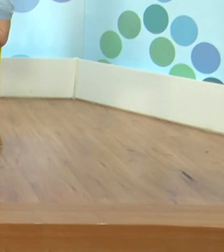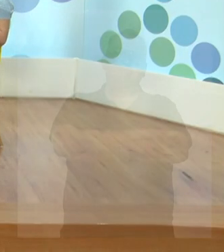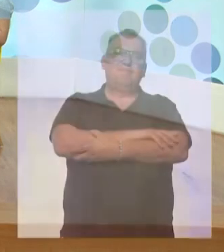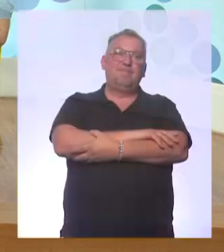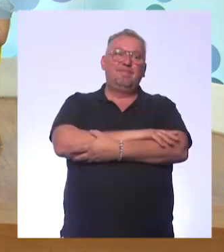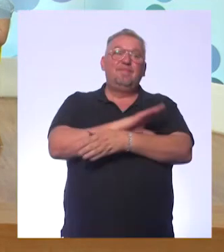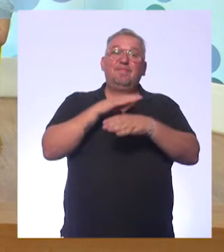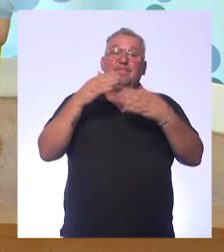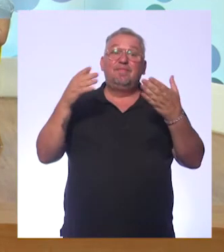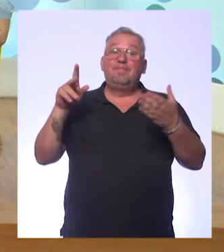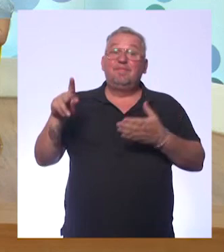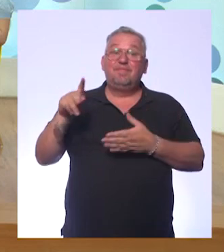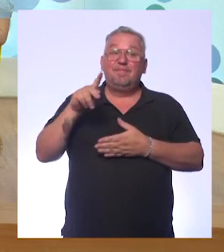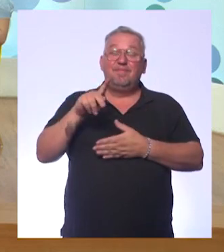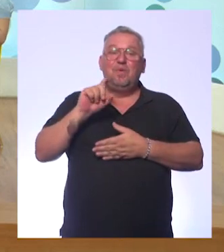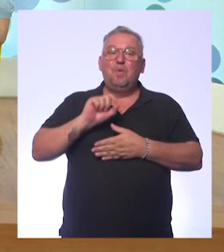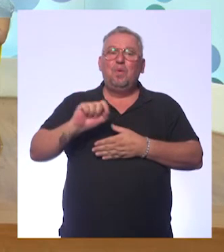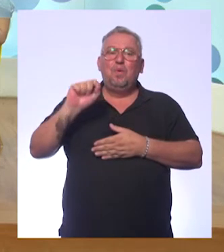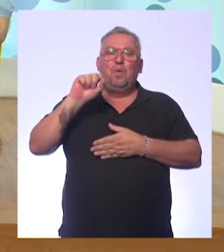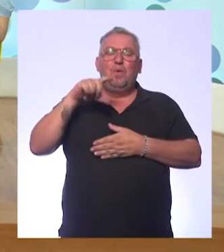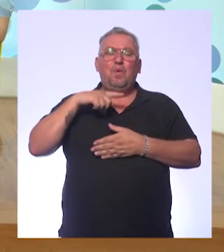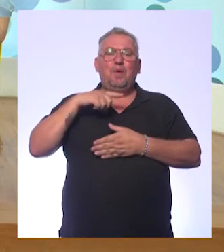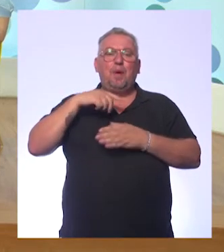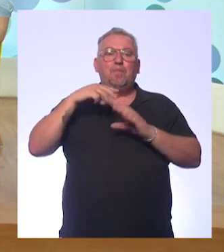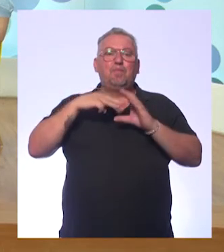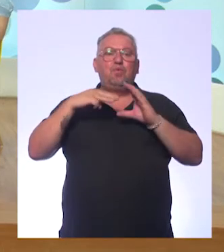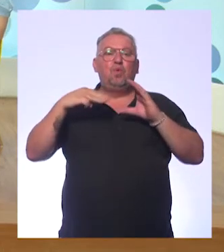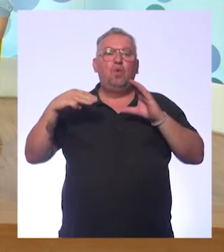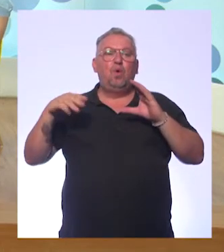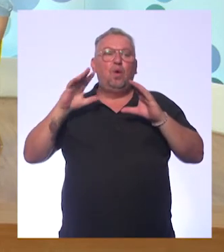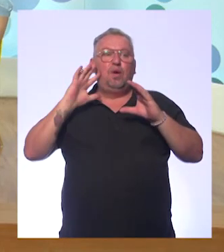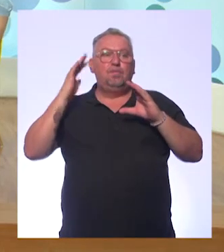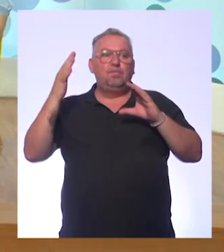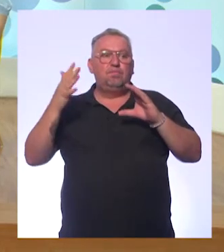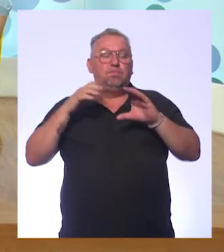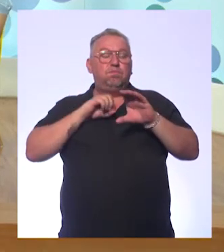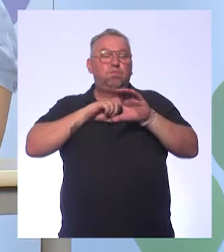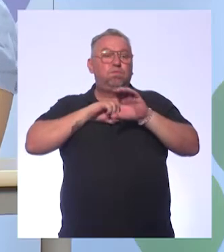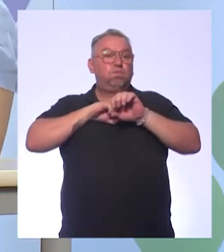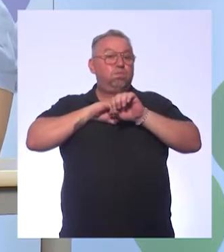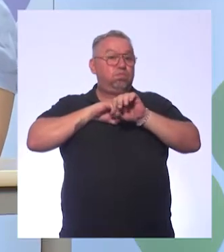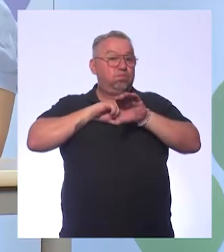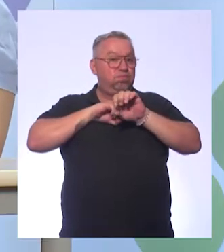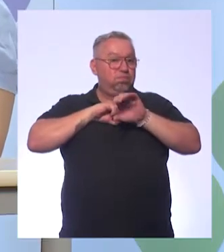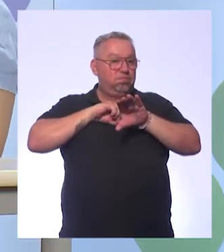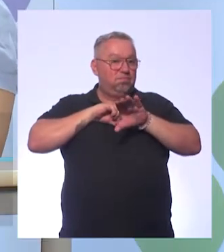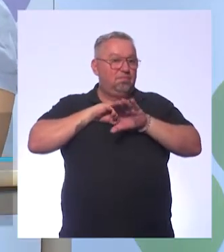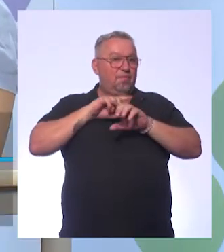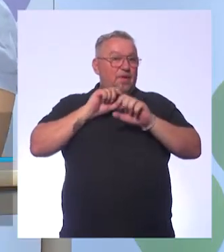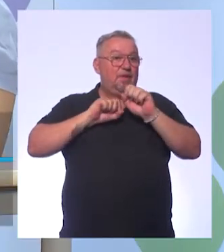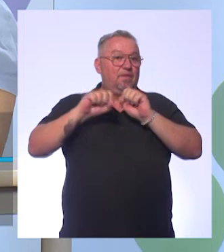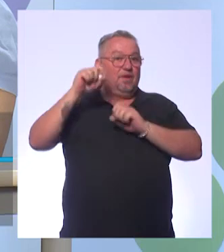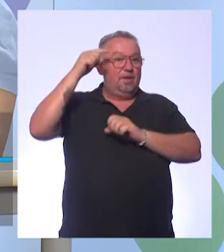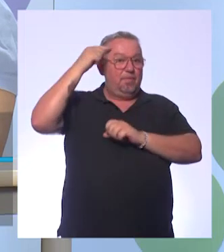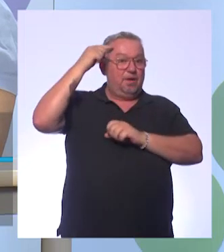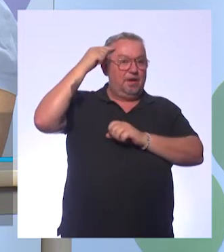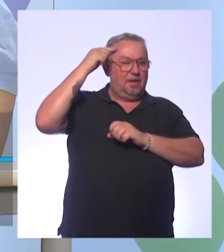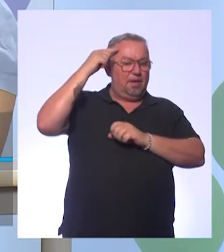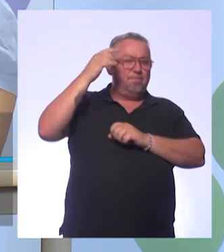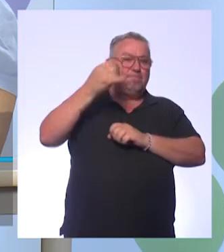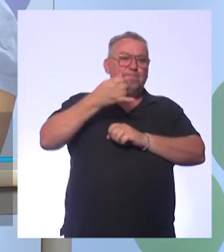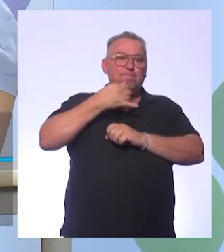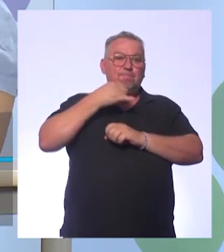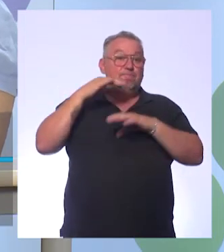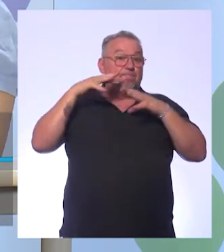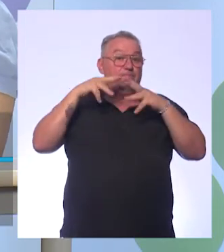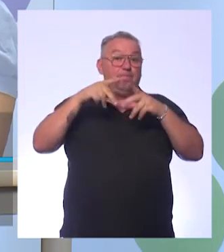E aí, professora, em que parte da mitocôndria ocorre a cadeia respiratória? Bom, se você pensar, por exemplo, em tudo